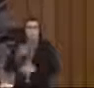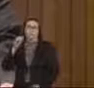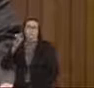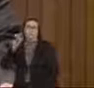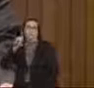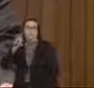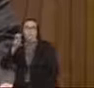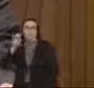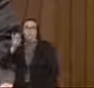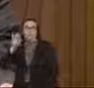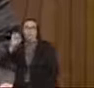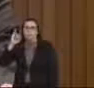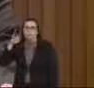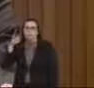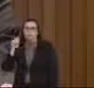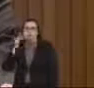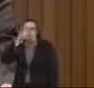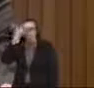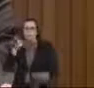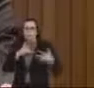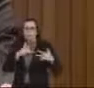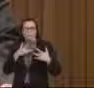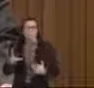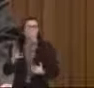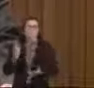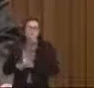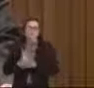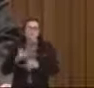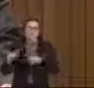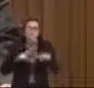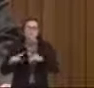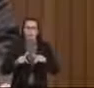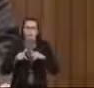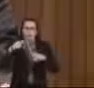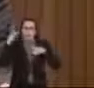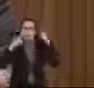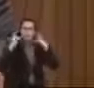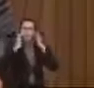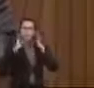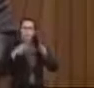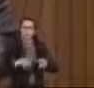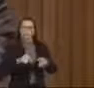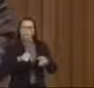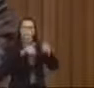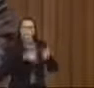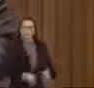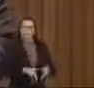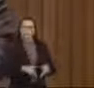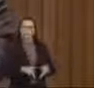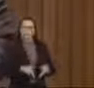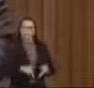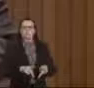bem, são pessoas que sempre trabalharam em prol da população. Todas as cidades que o